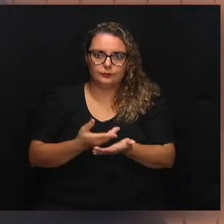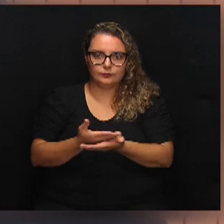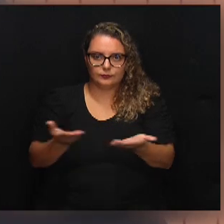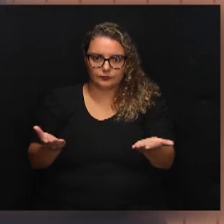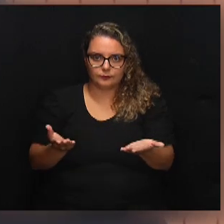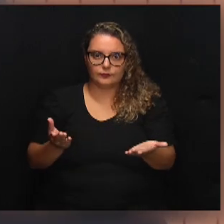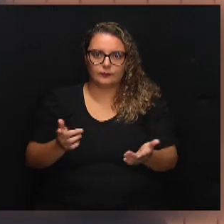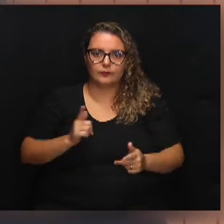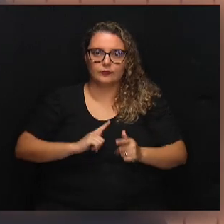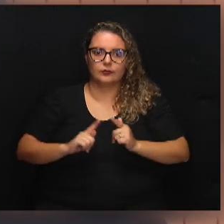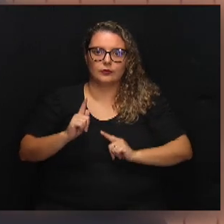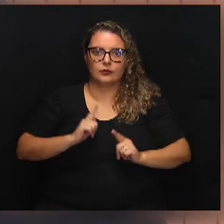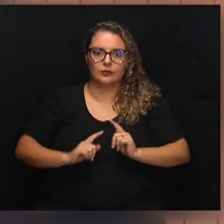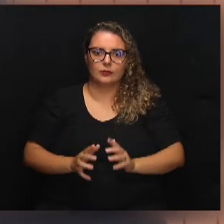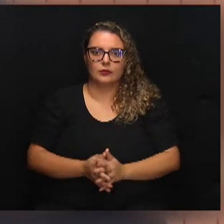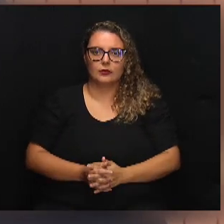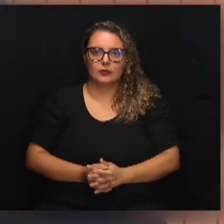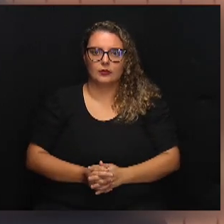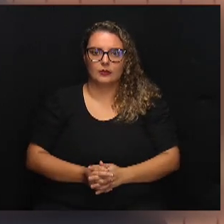da gestão,